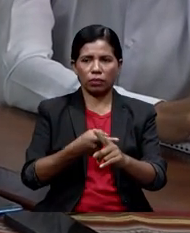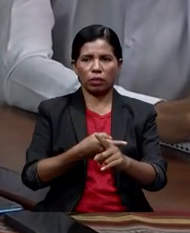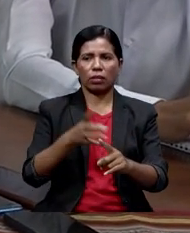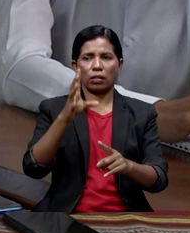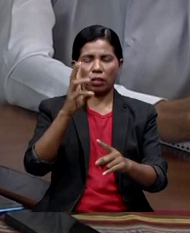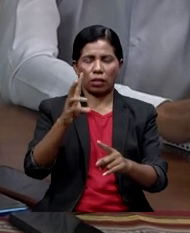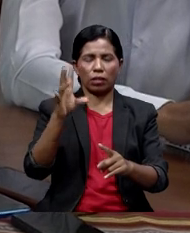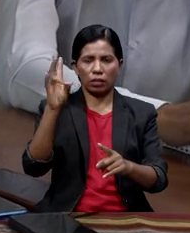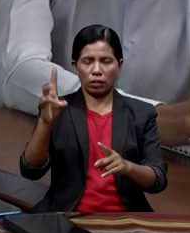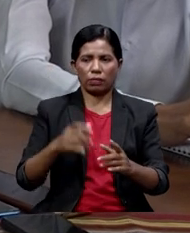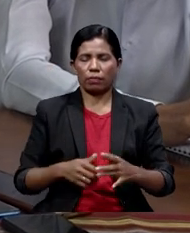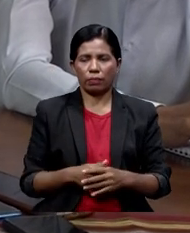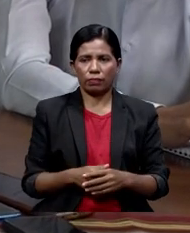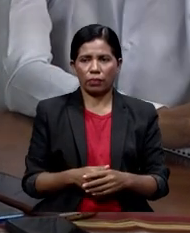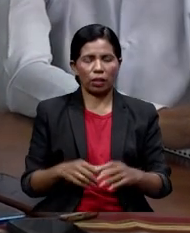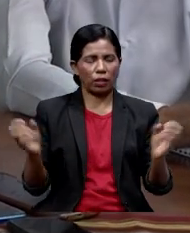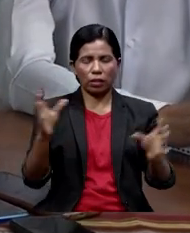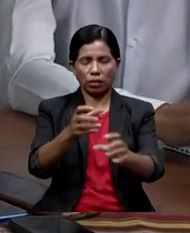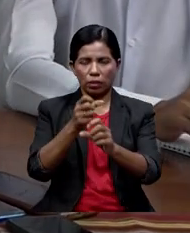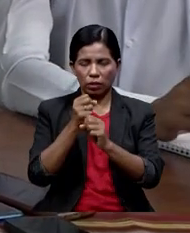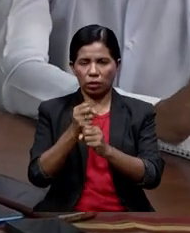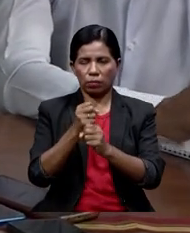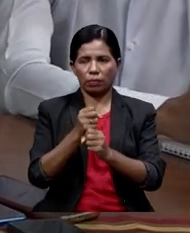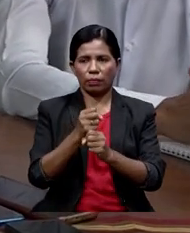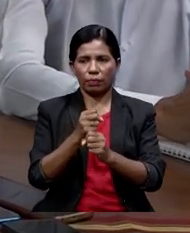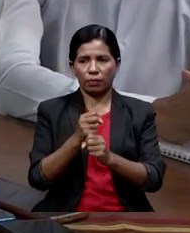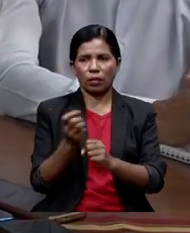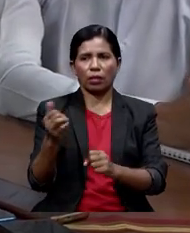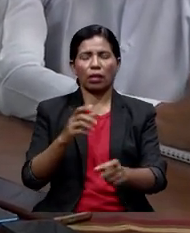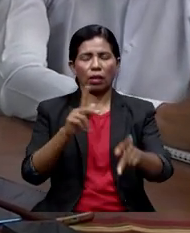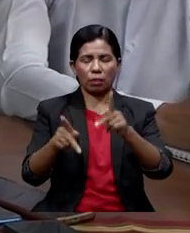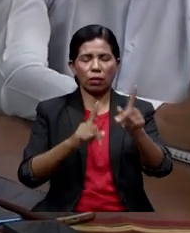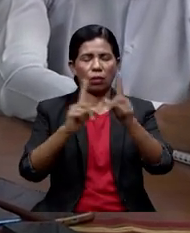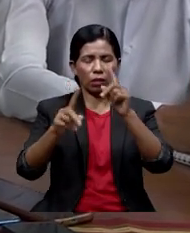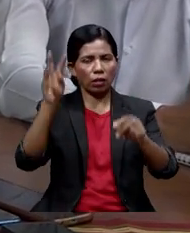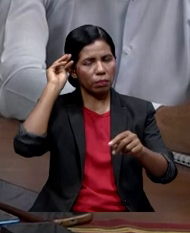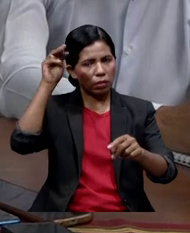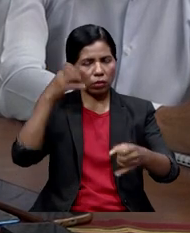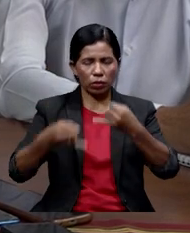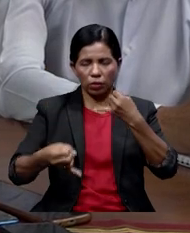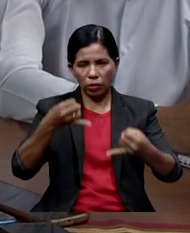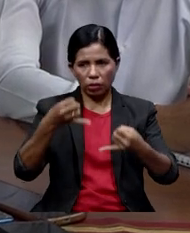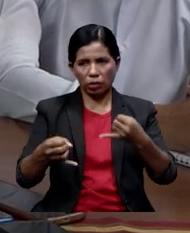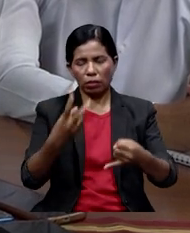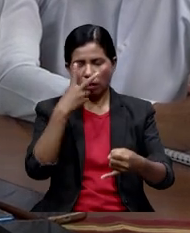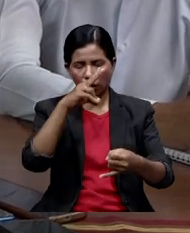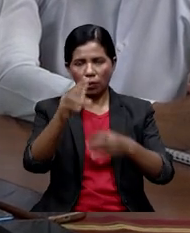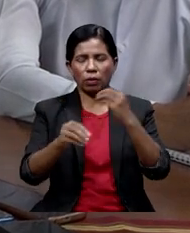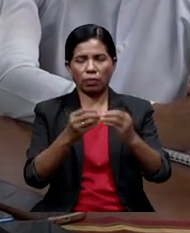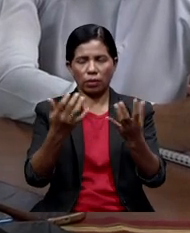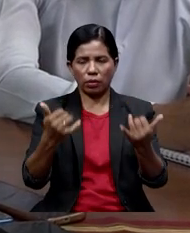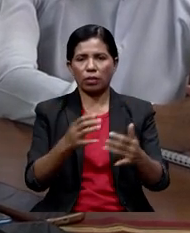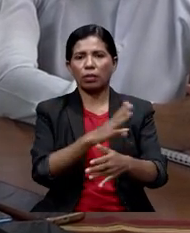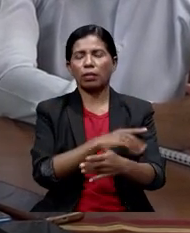nenga lá sim e pessoalmente com ele no ministro justiça atual intervenção e